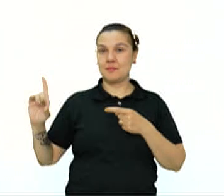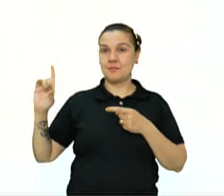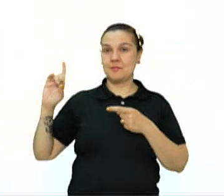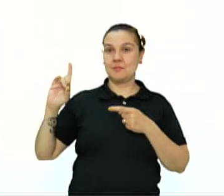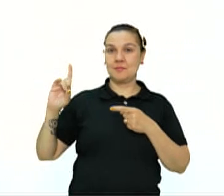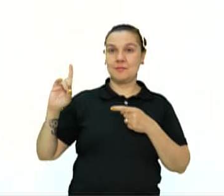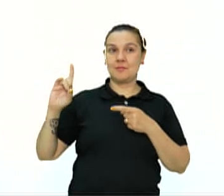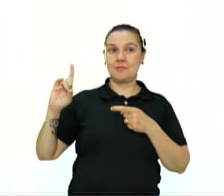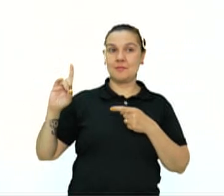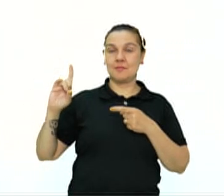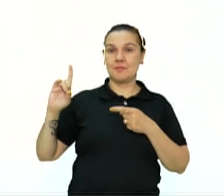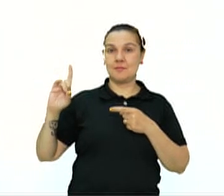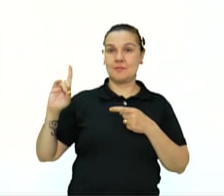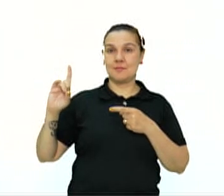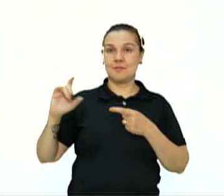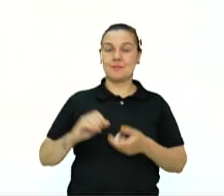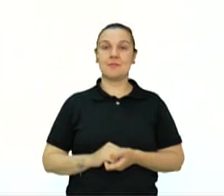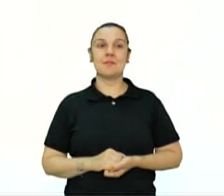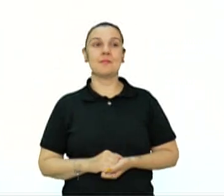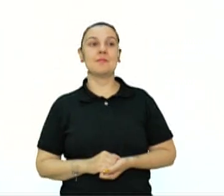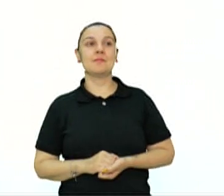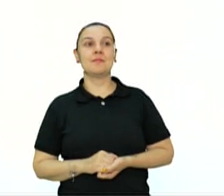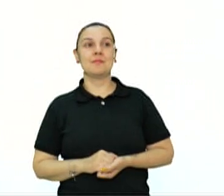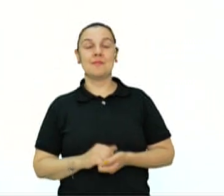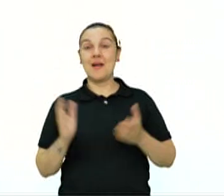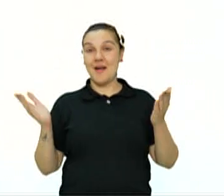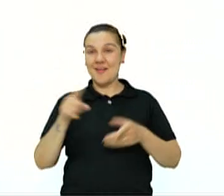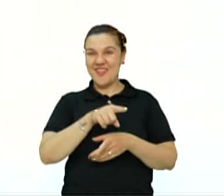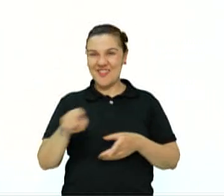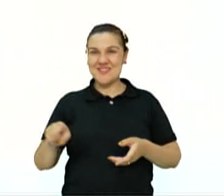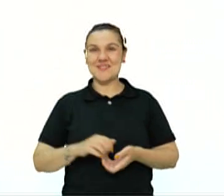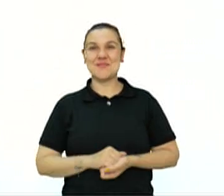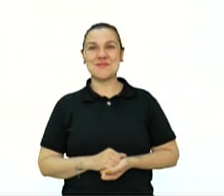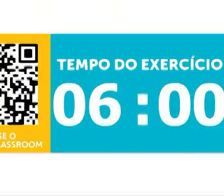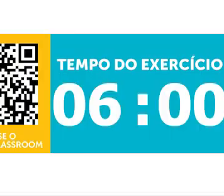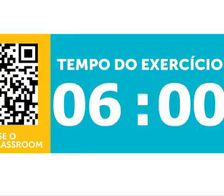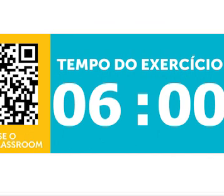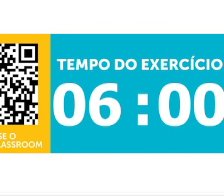Ou então é a D, nós chamamos de ecossistema. Agora é com vocês.